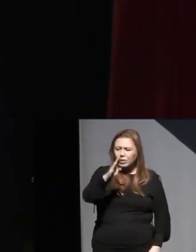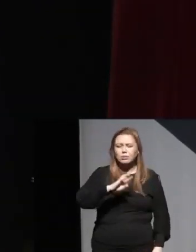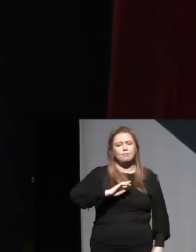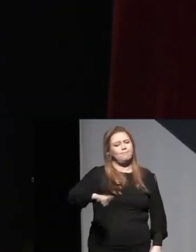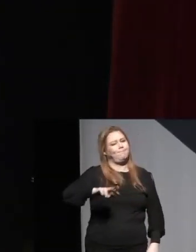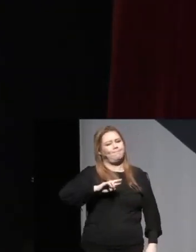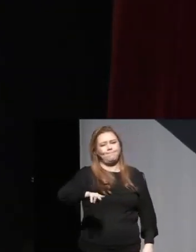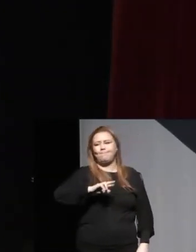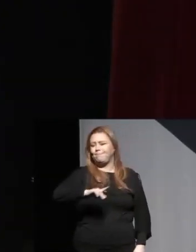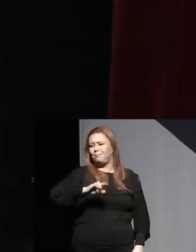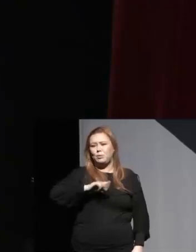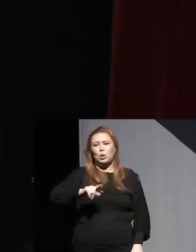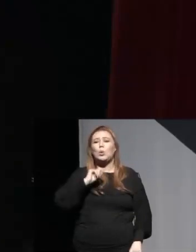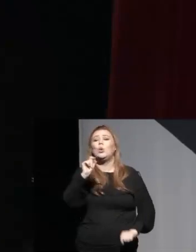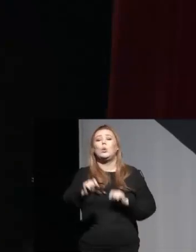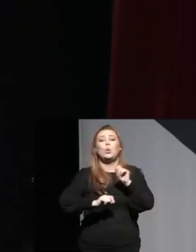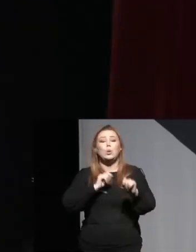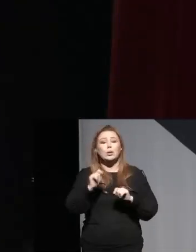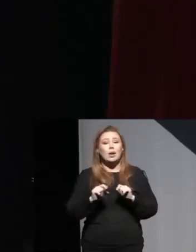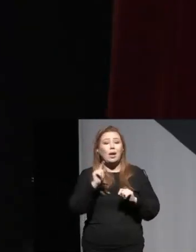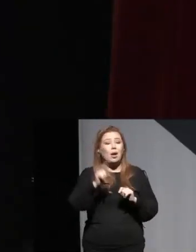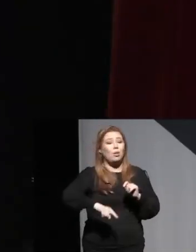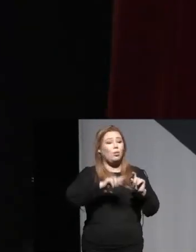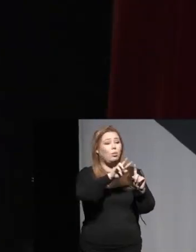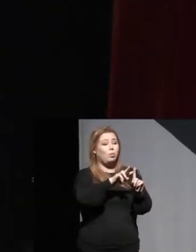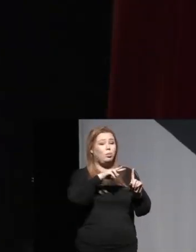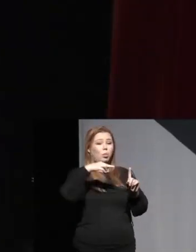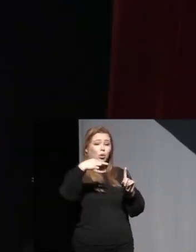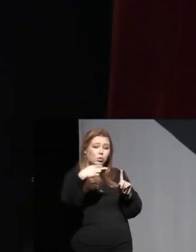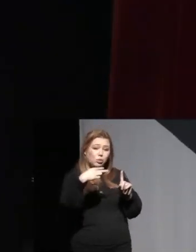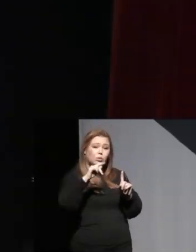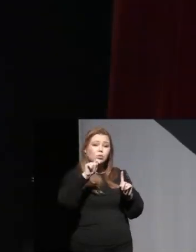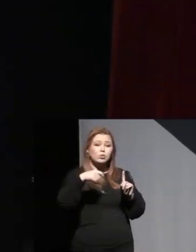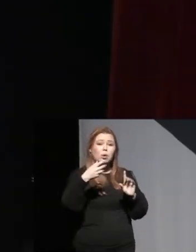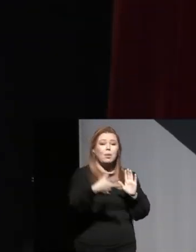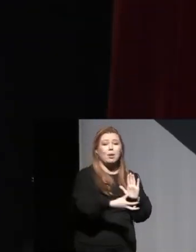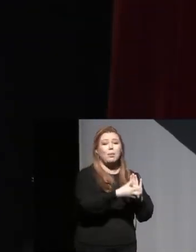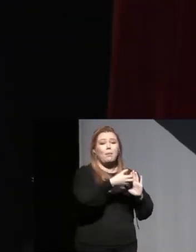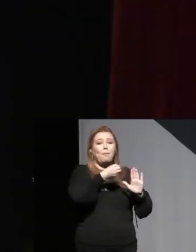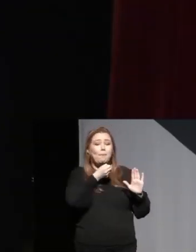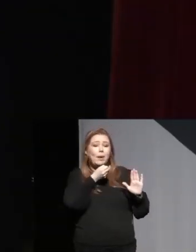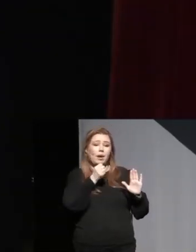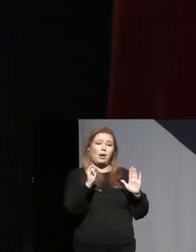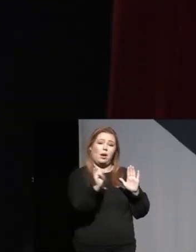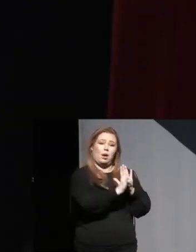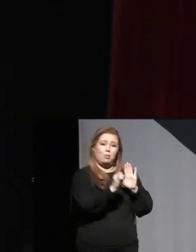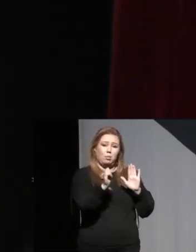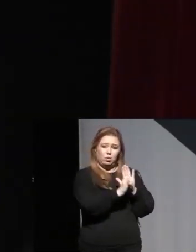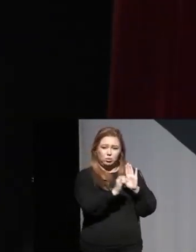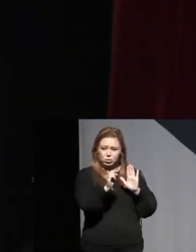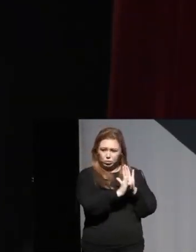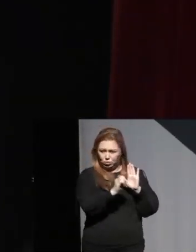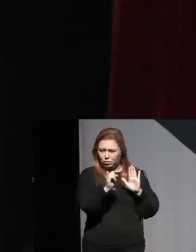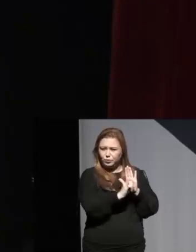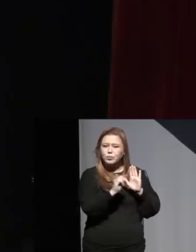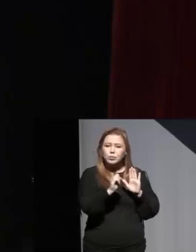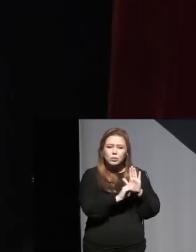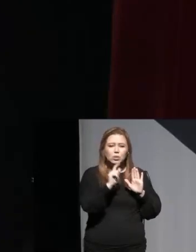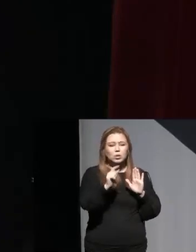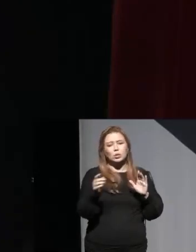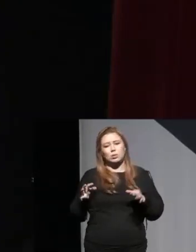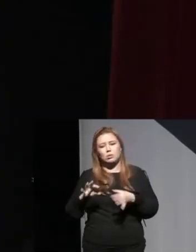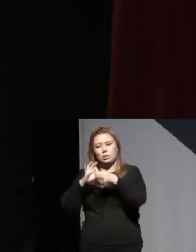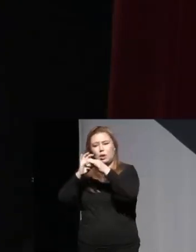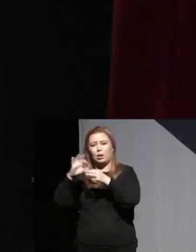é efetivamente o ponto de vista da arrecadação, essa ligação da arrecadação com o